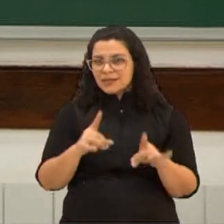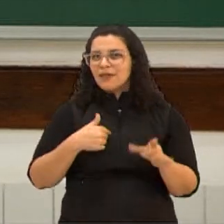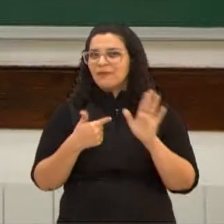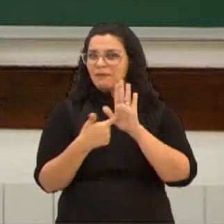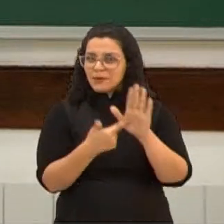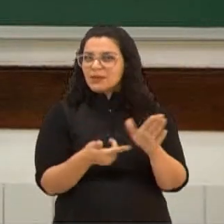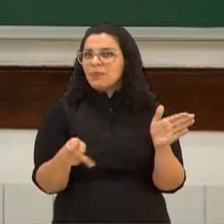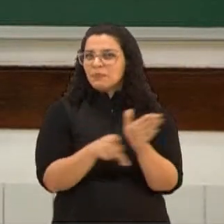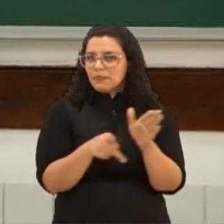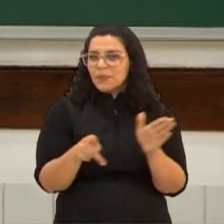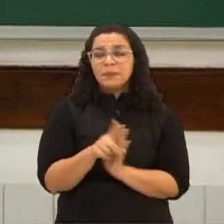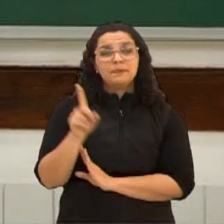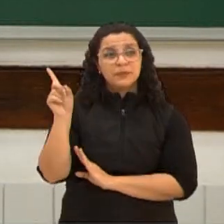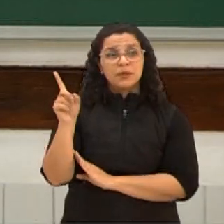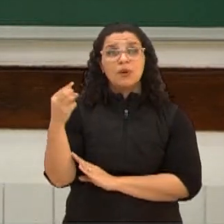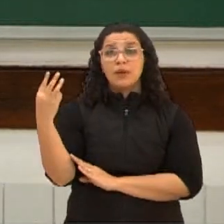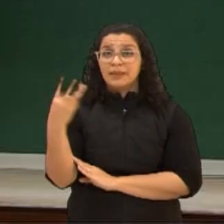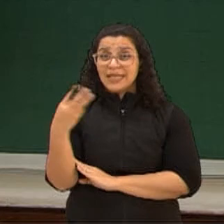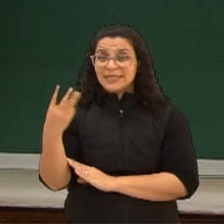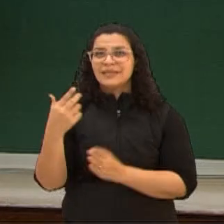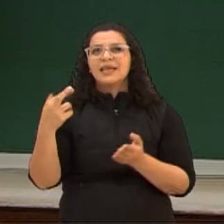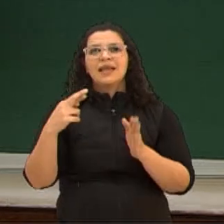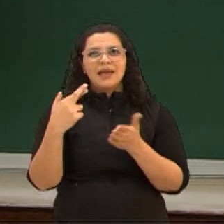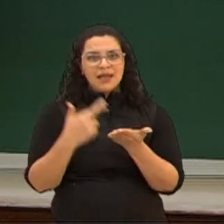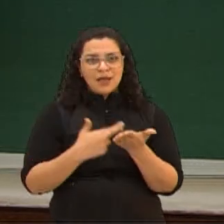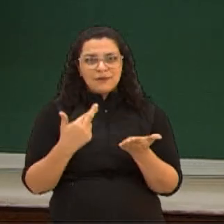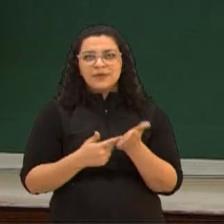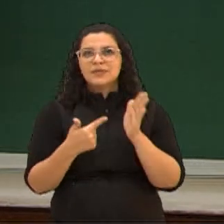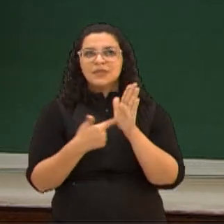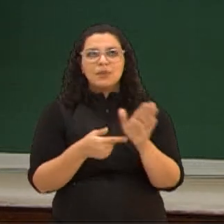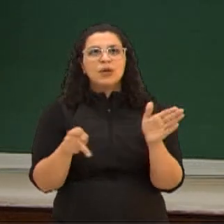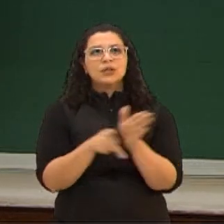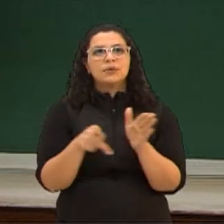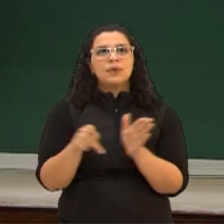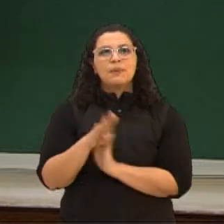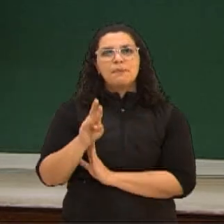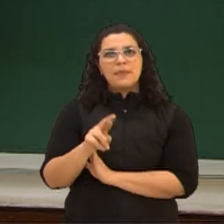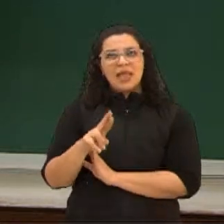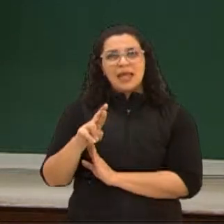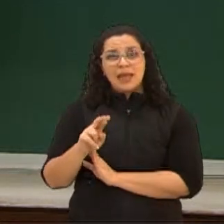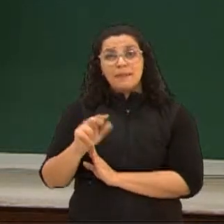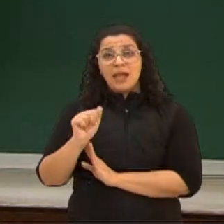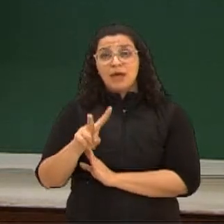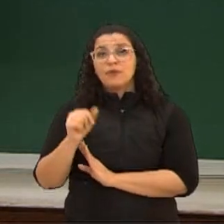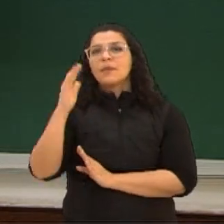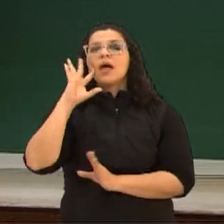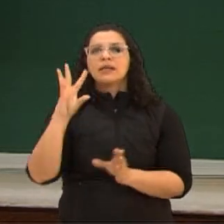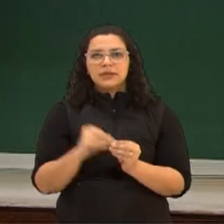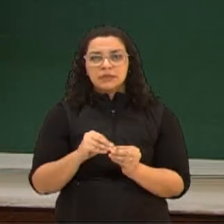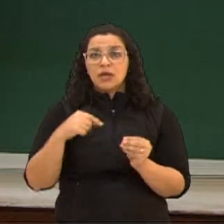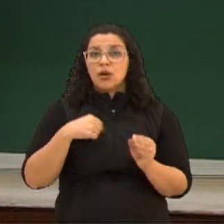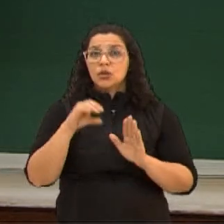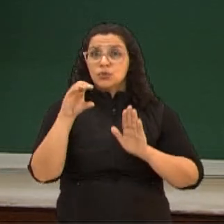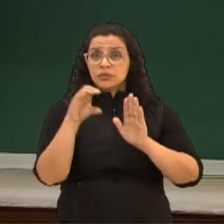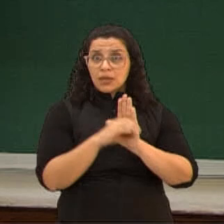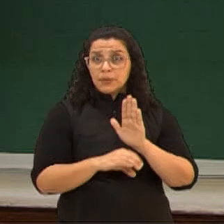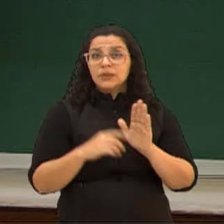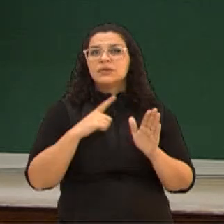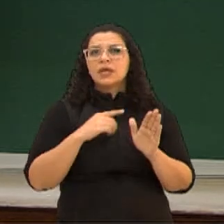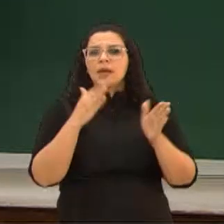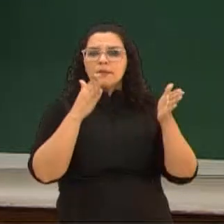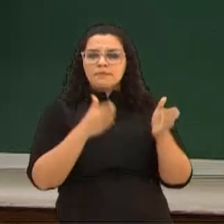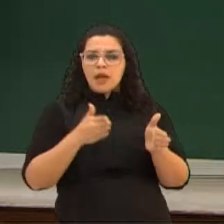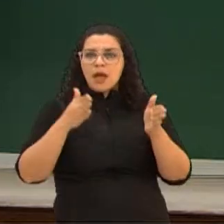revista de edição especial? Então é o terceiro volume da coleção Bravo, para entender. Os capítulos seguem uma